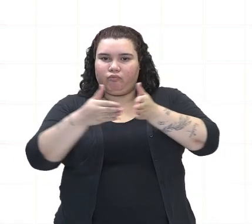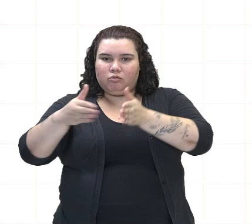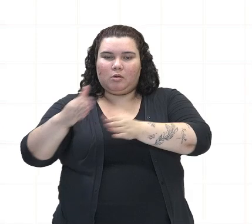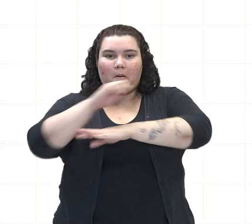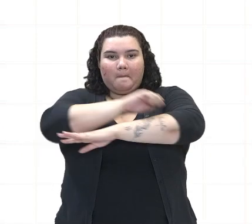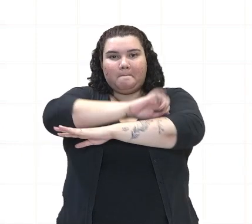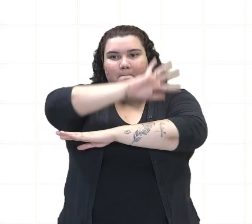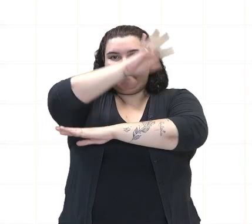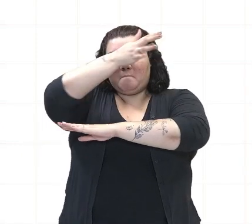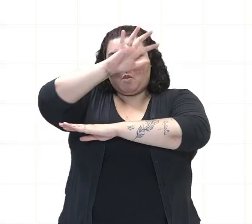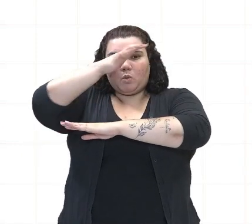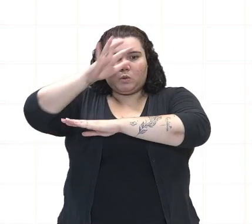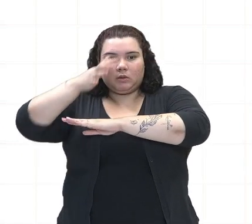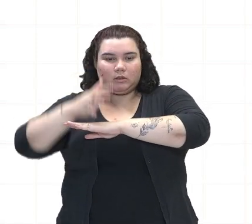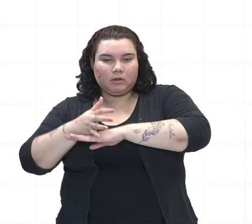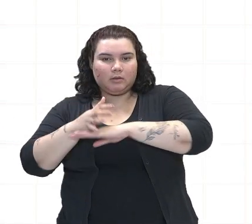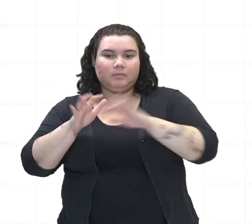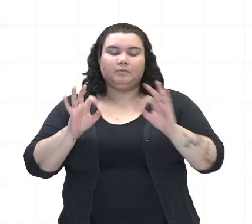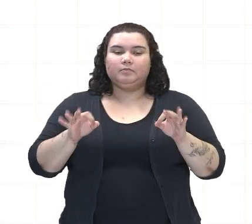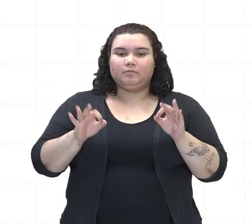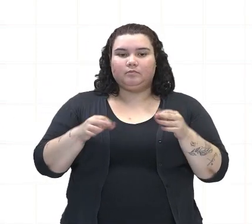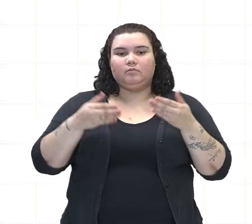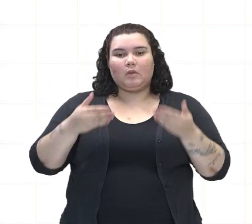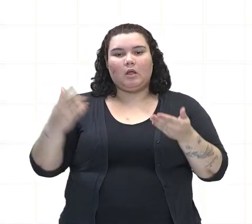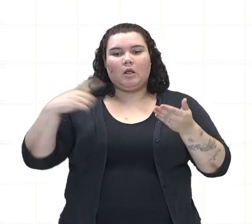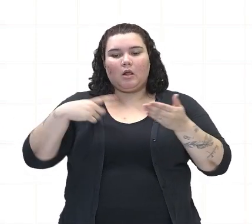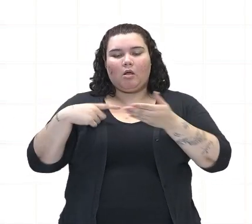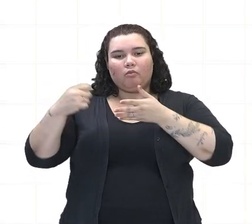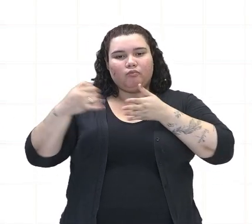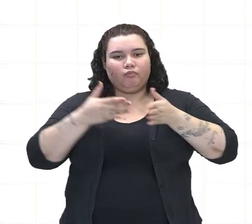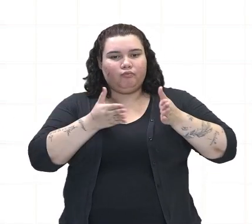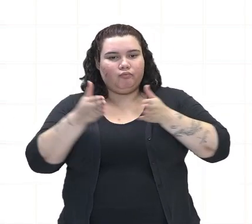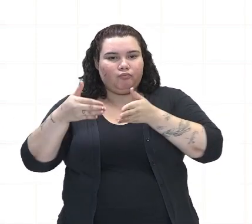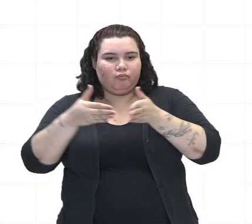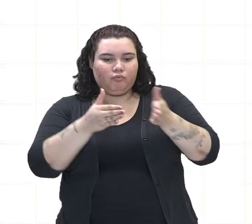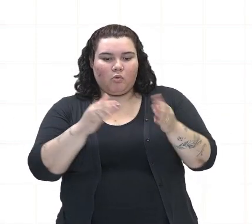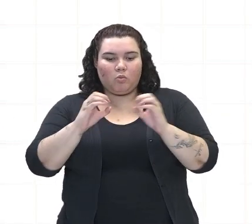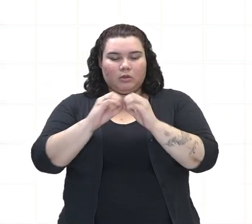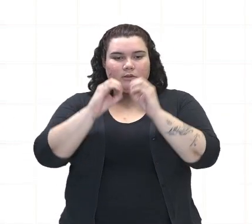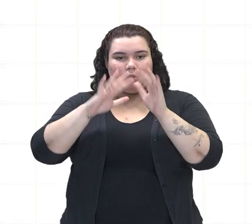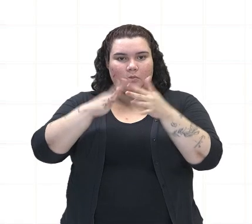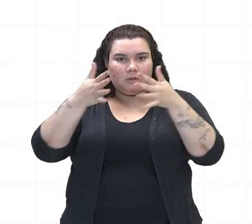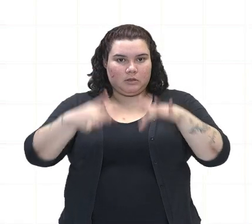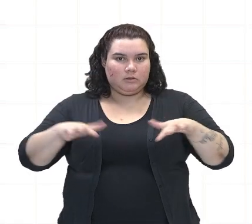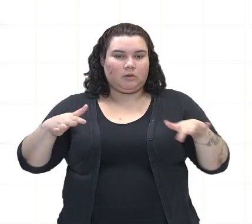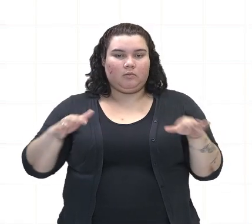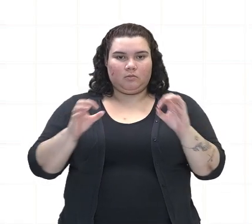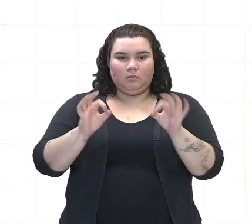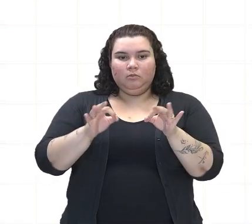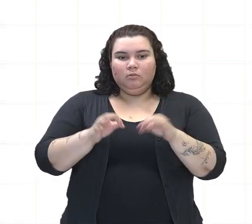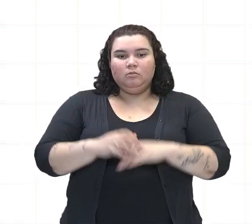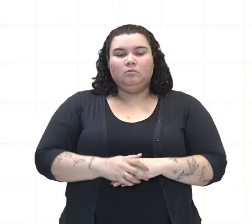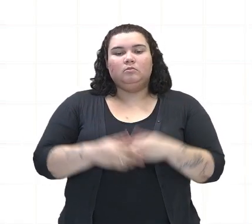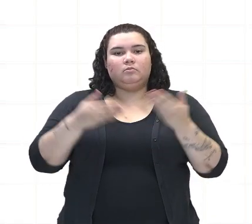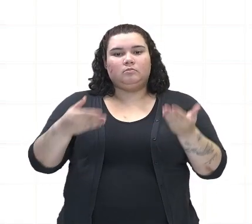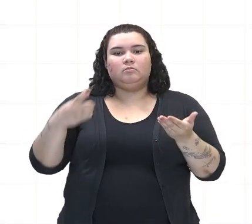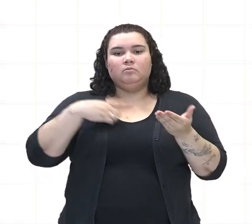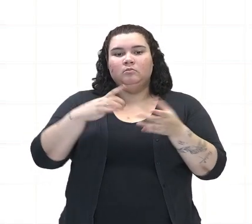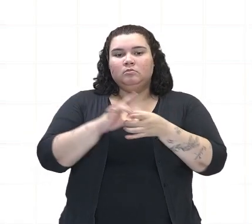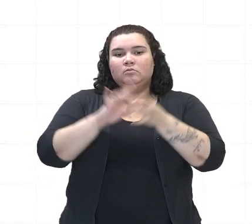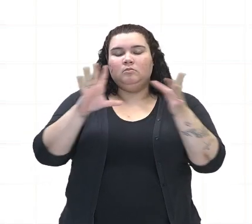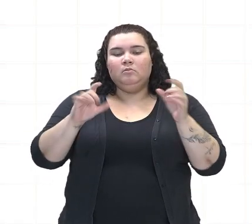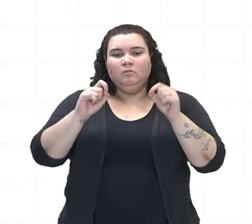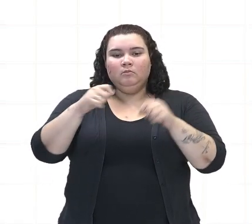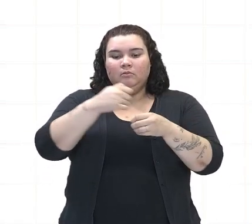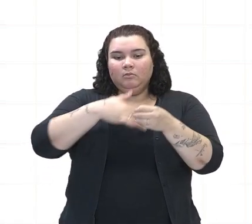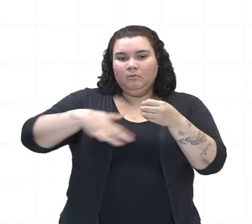montanhas da Cordilheira dos Andes, e eles vão correndo em direção ao Oceano Pacífico, a maioria deles, né? E isso acaba permitindo com que a área ao